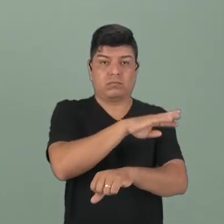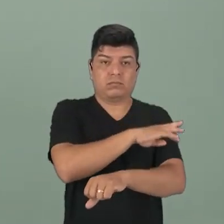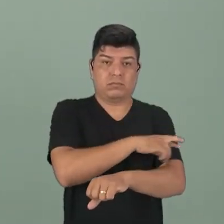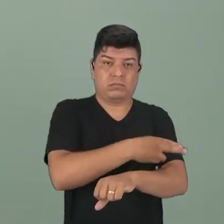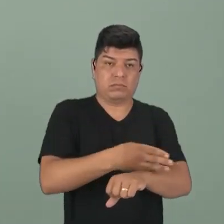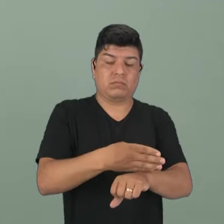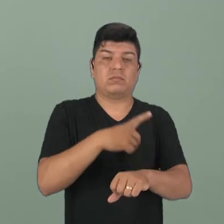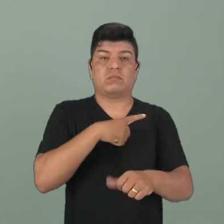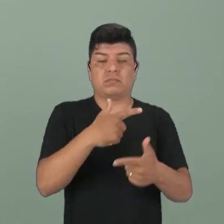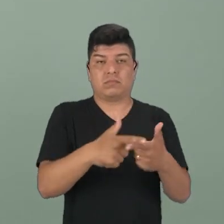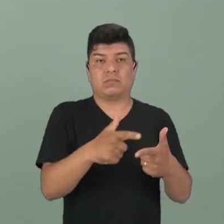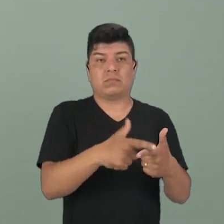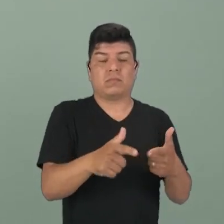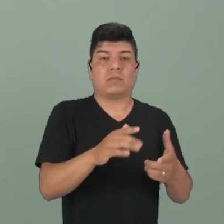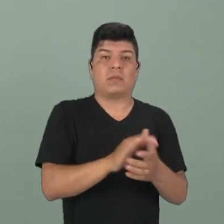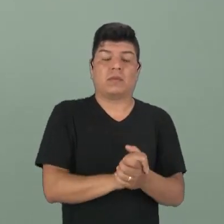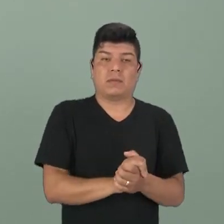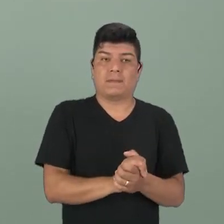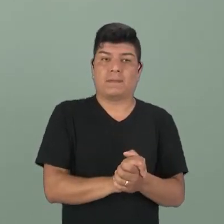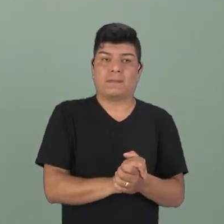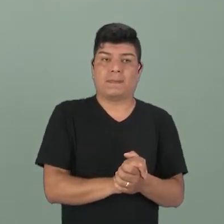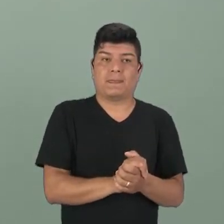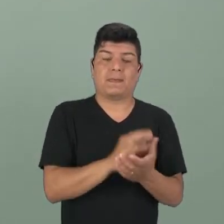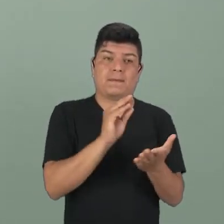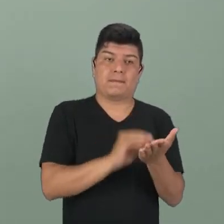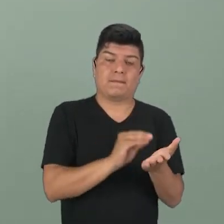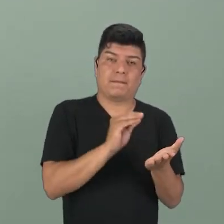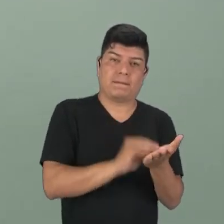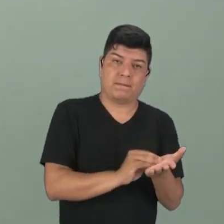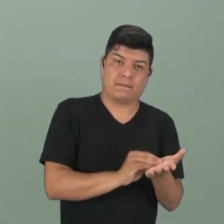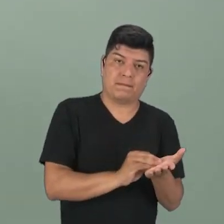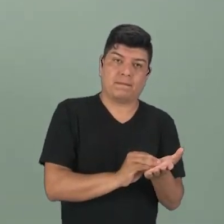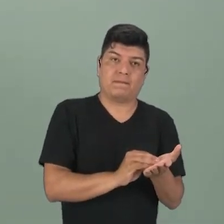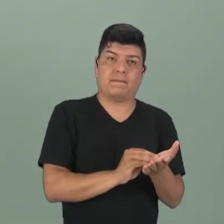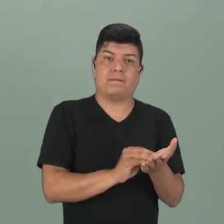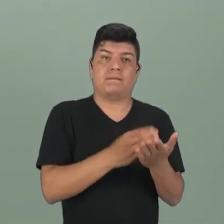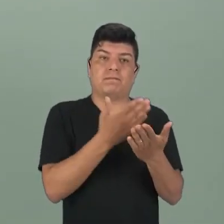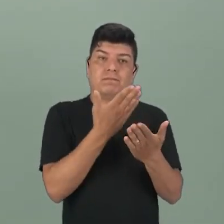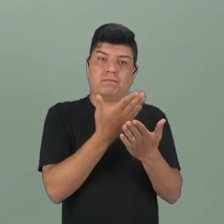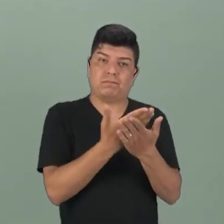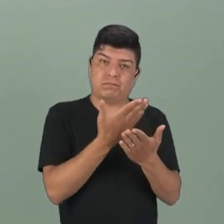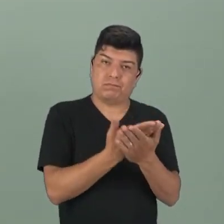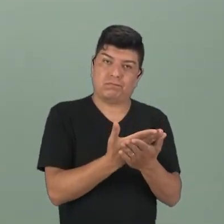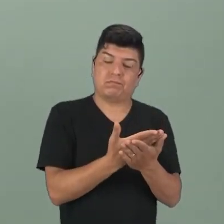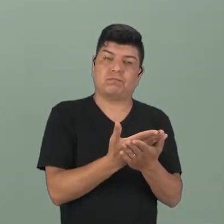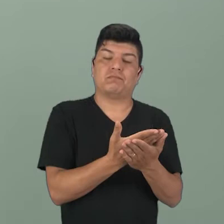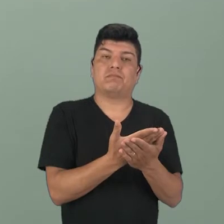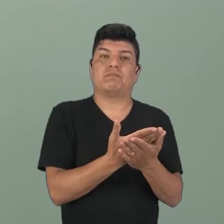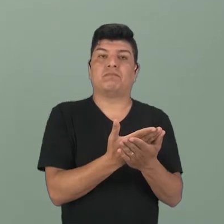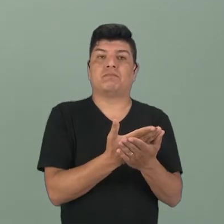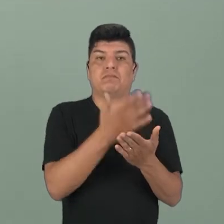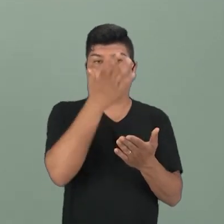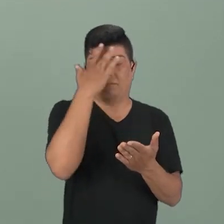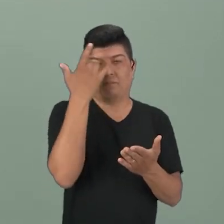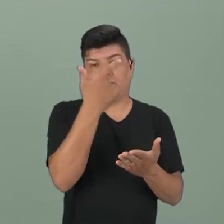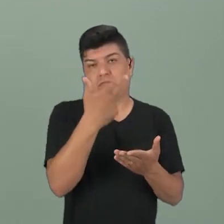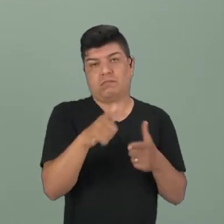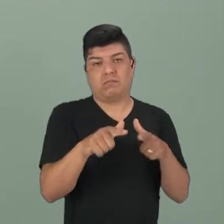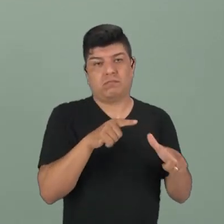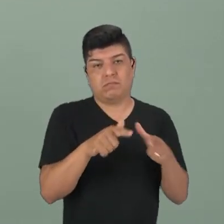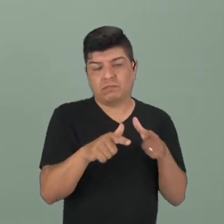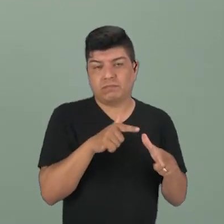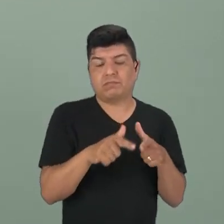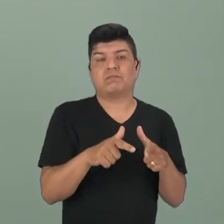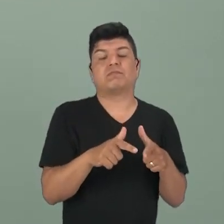que aí vem problemas de falta de estudo, de pessoas desempregadas, muita falta